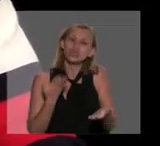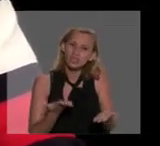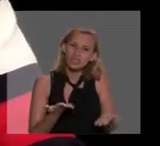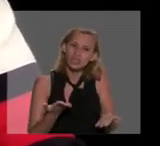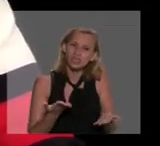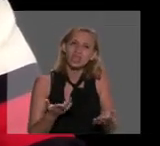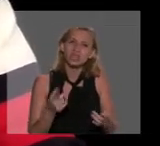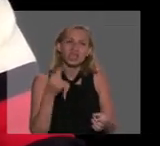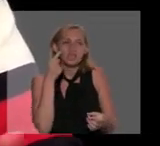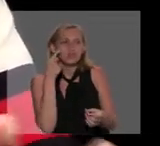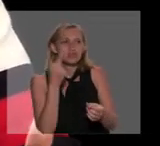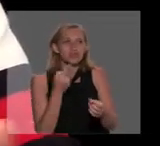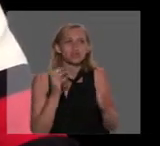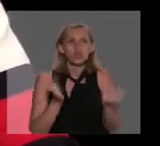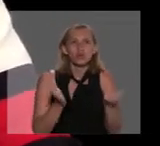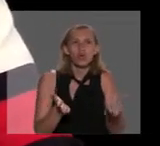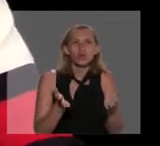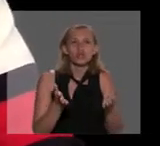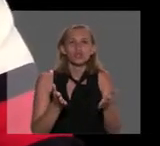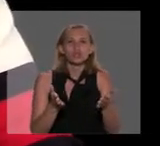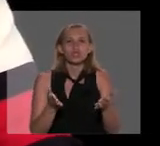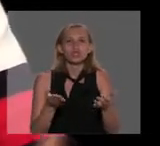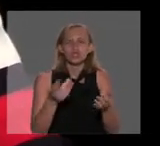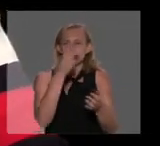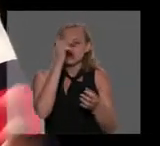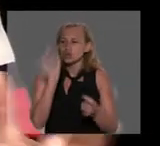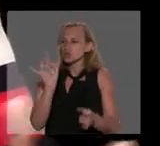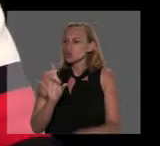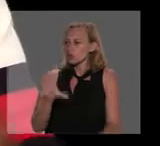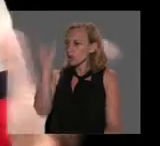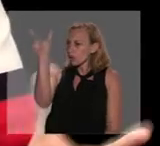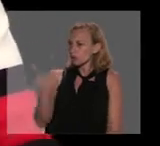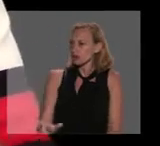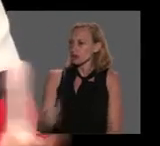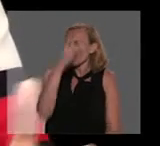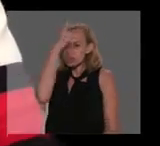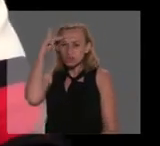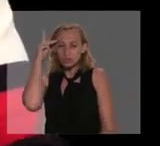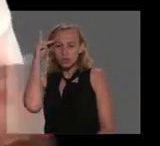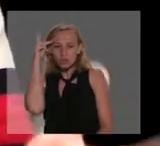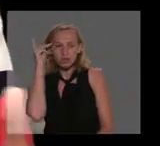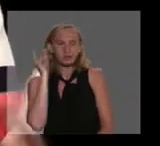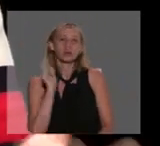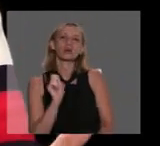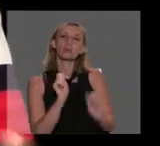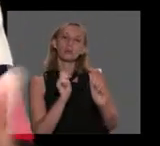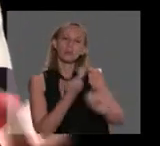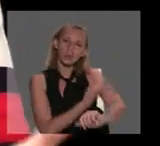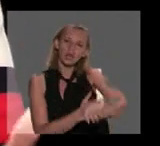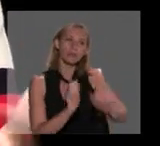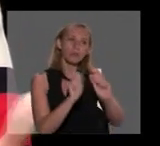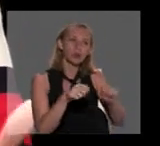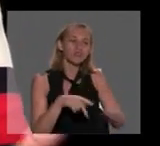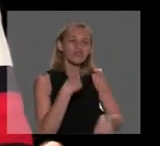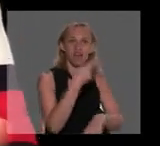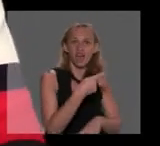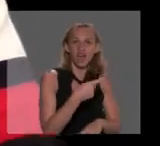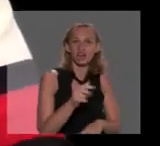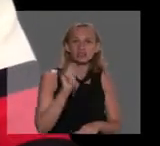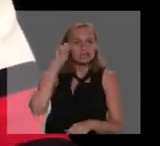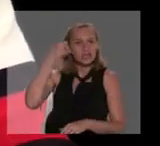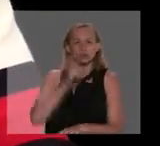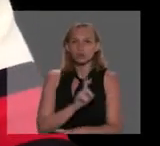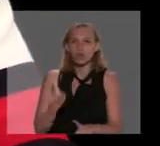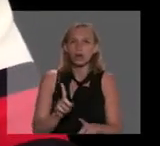pautadas dentro do que a gente chama hoje, né, de branquitude, né? Era um lugar de onde brancos falam para brancos que estão conversando com